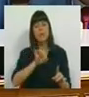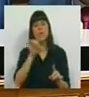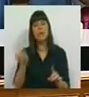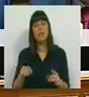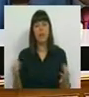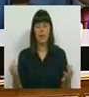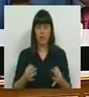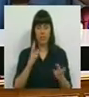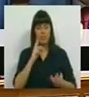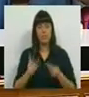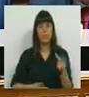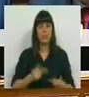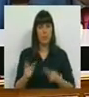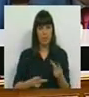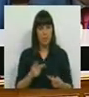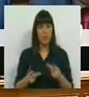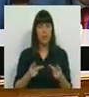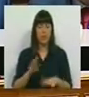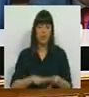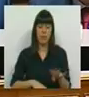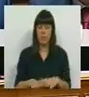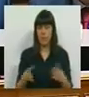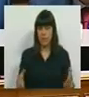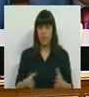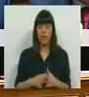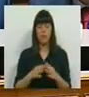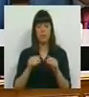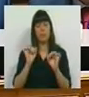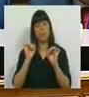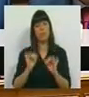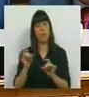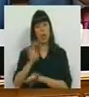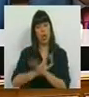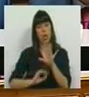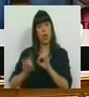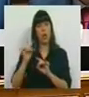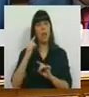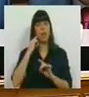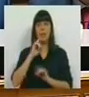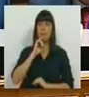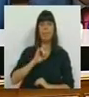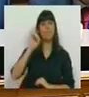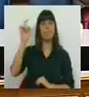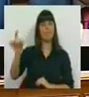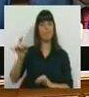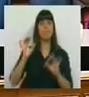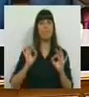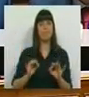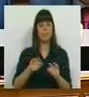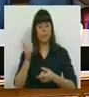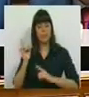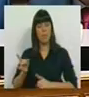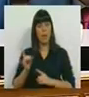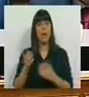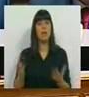após a avaliação a ser feita nas instâncias europeias, após a comunicação de